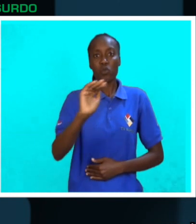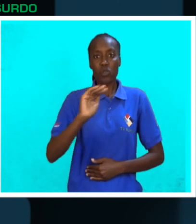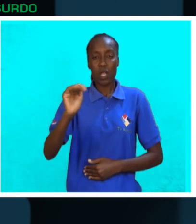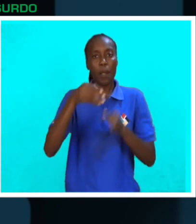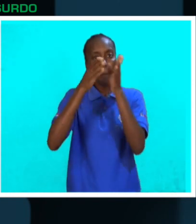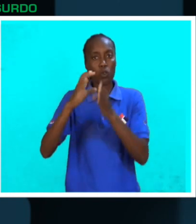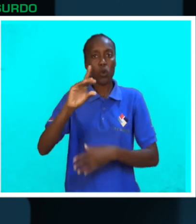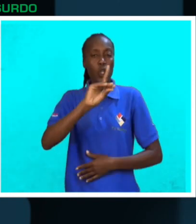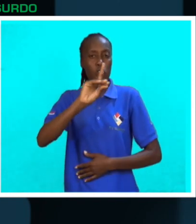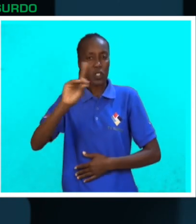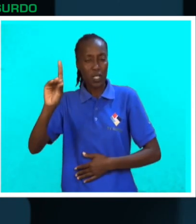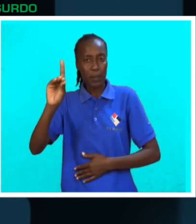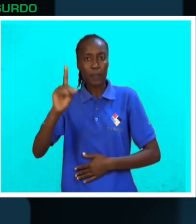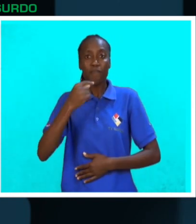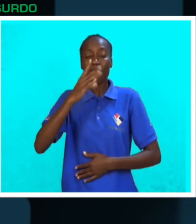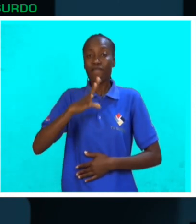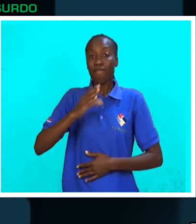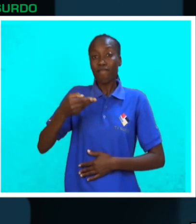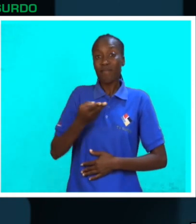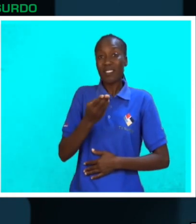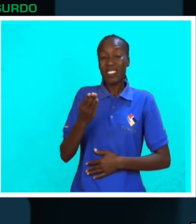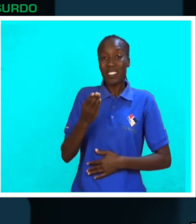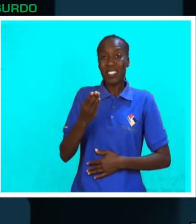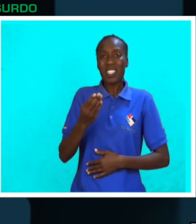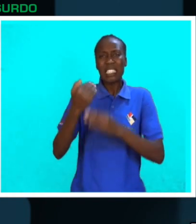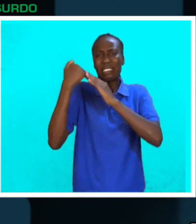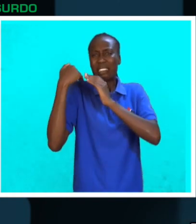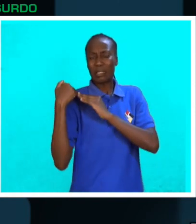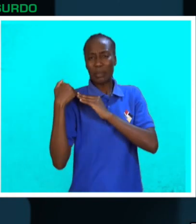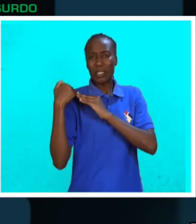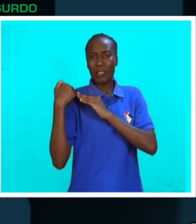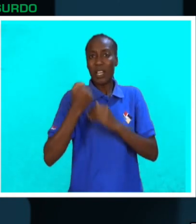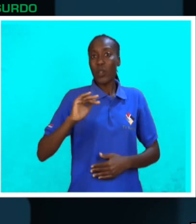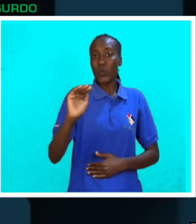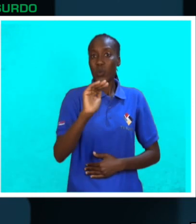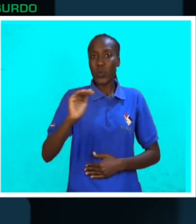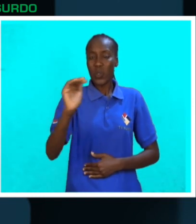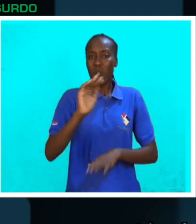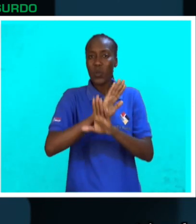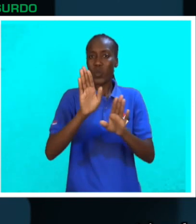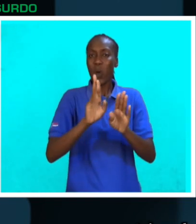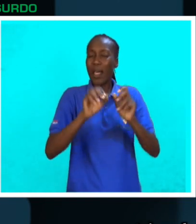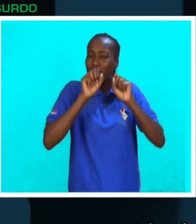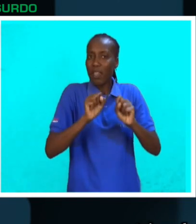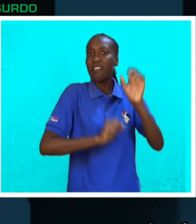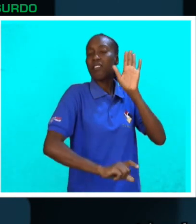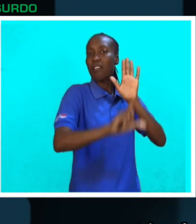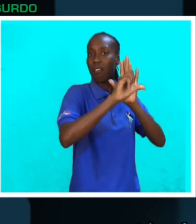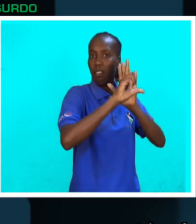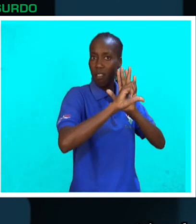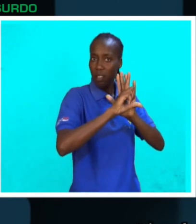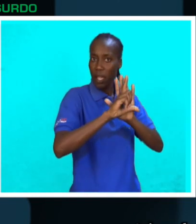para as pessoas com deficiência. E para não deixar apenas a mercez da responsabilidade social, talvez fosse